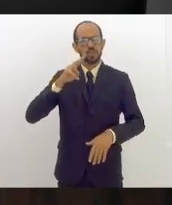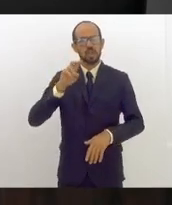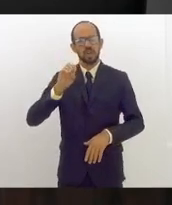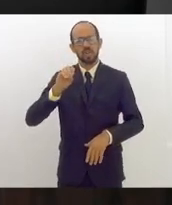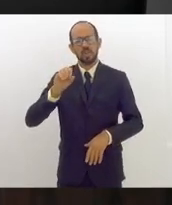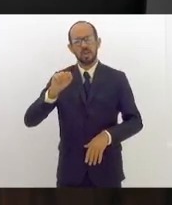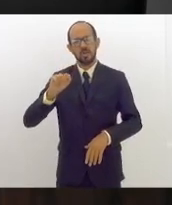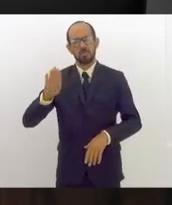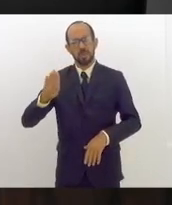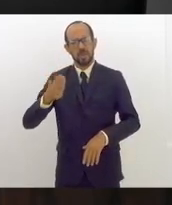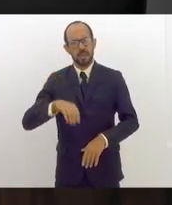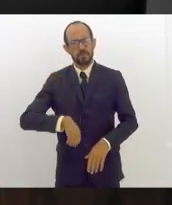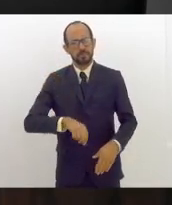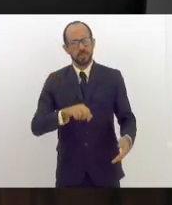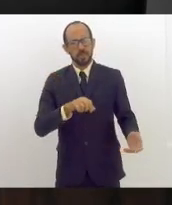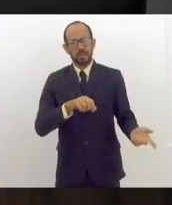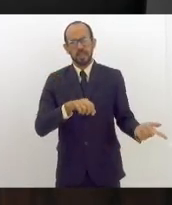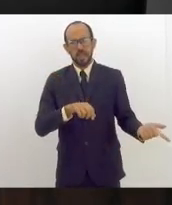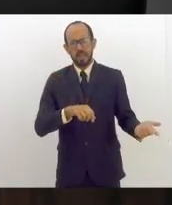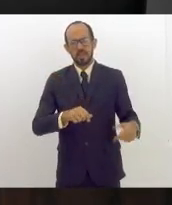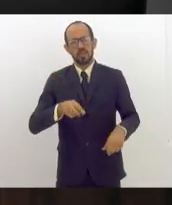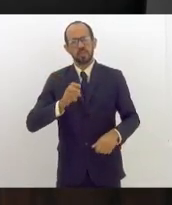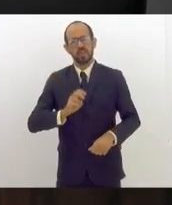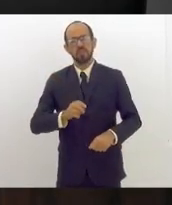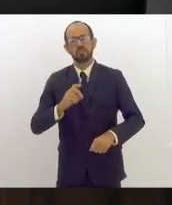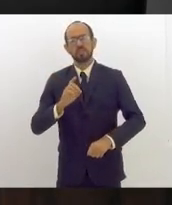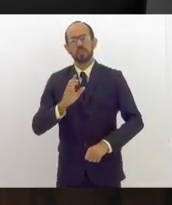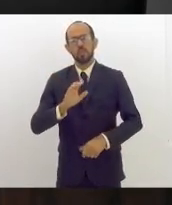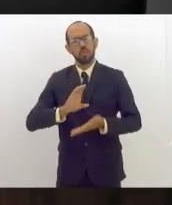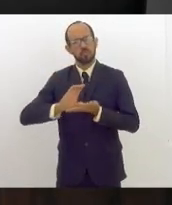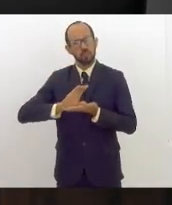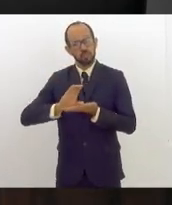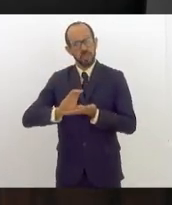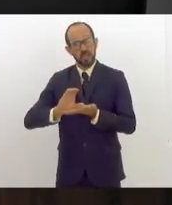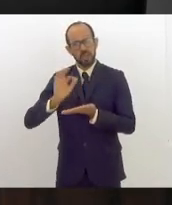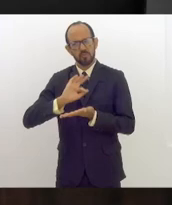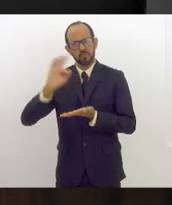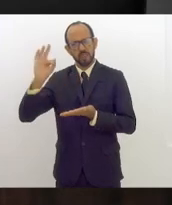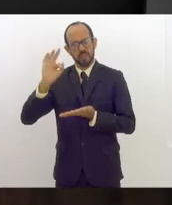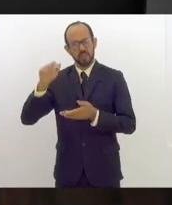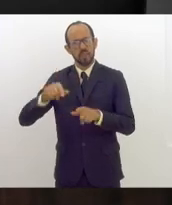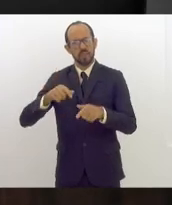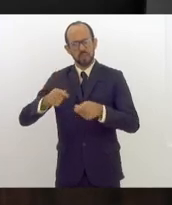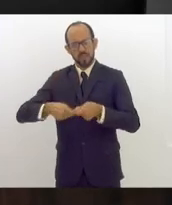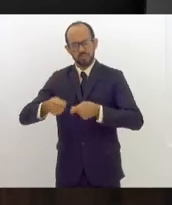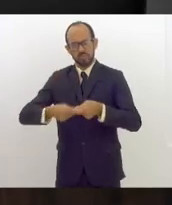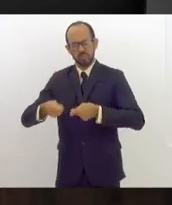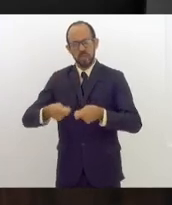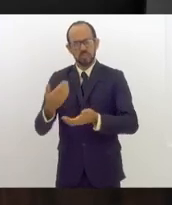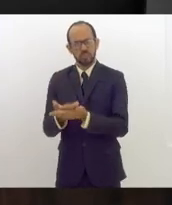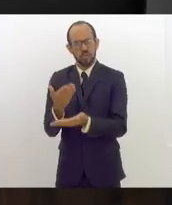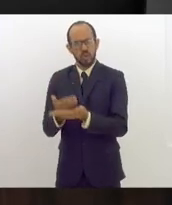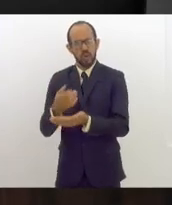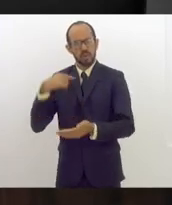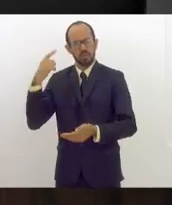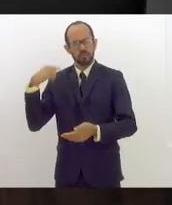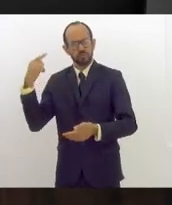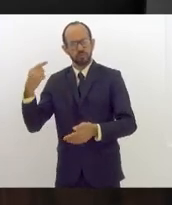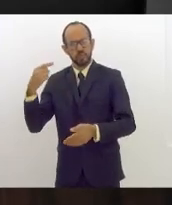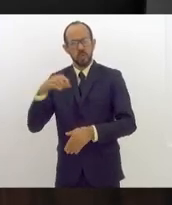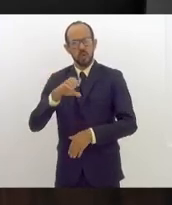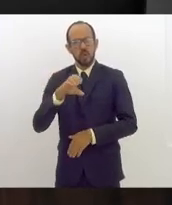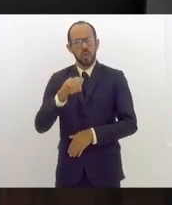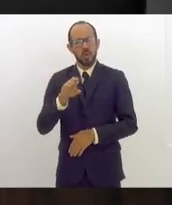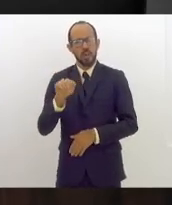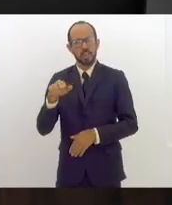Simonetti exerceu mandado como Conselheiro Federal já tendo dirigido a escola nacional da advocacia também foi corrido judô geral